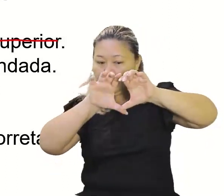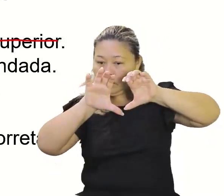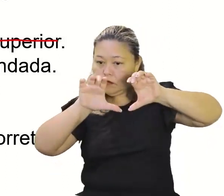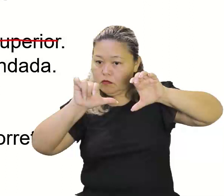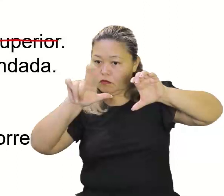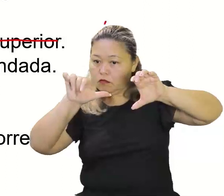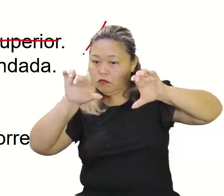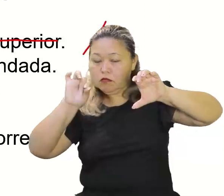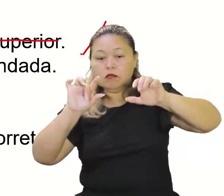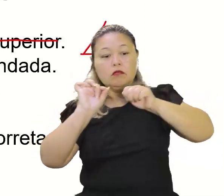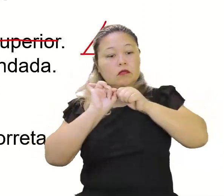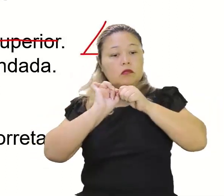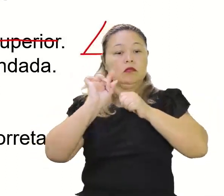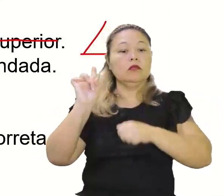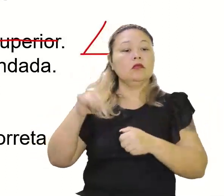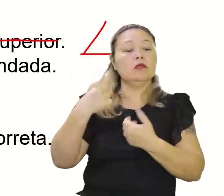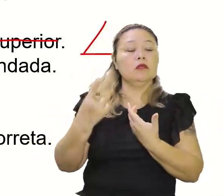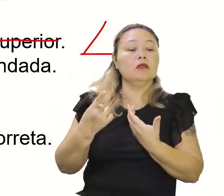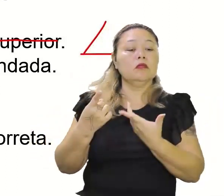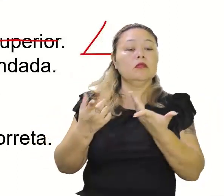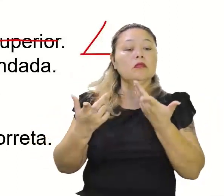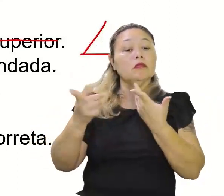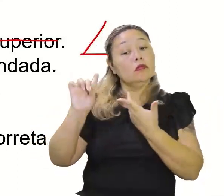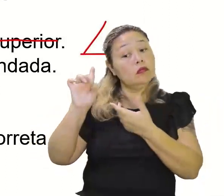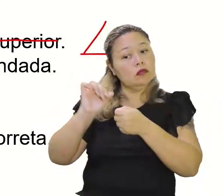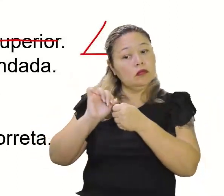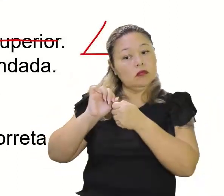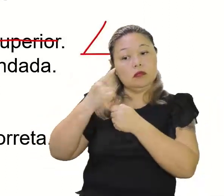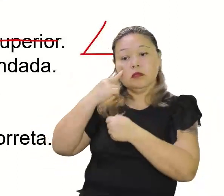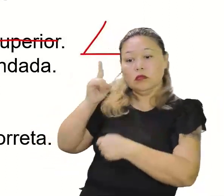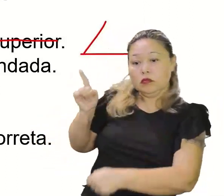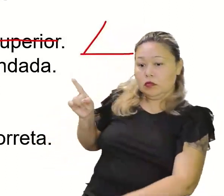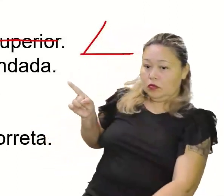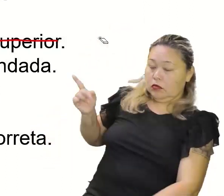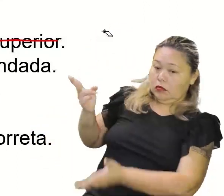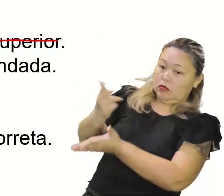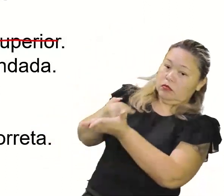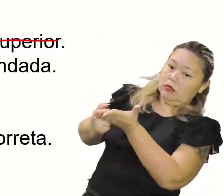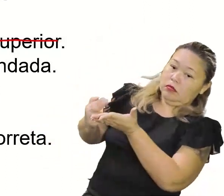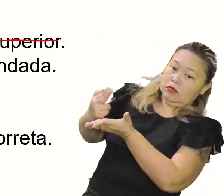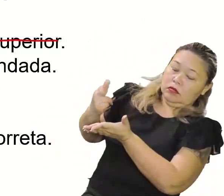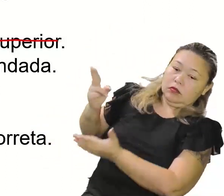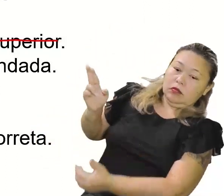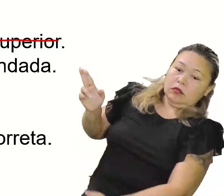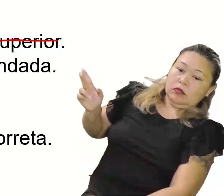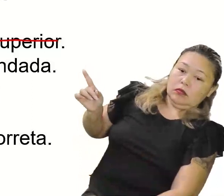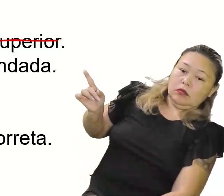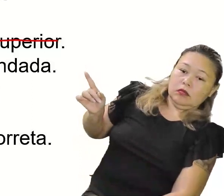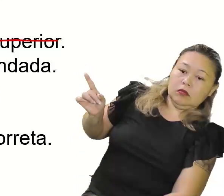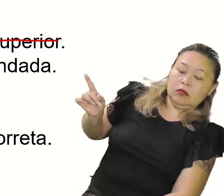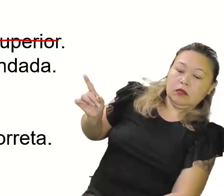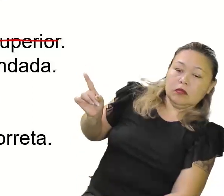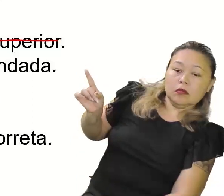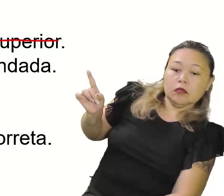uma parte. É. Vamos lá, pirâmide, né? Vou desenhar ali em cima, pera aí um pouquinho. A pirâmide